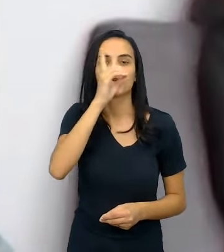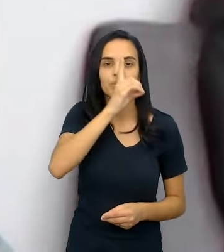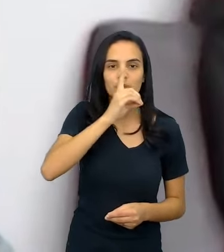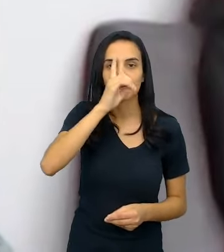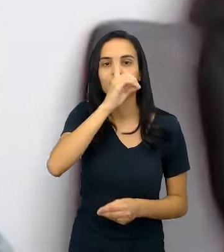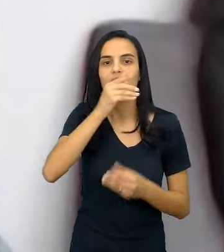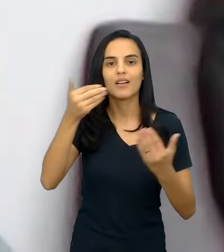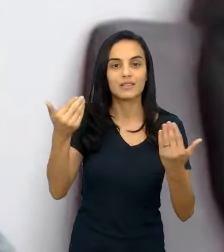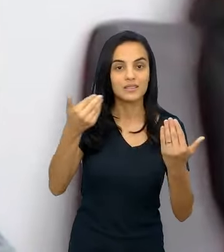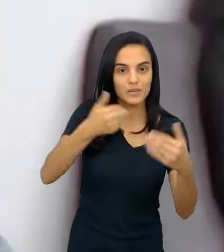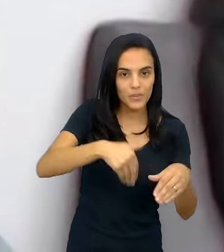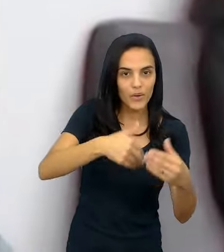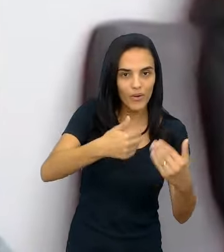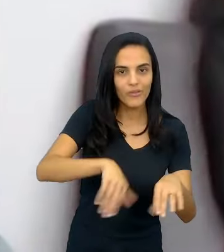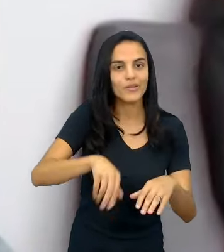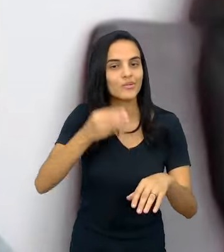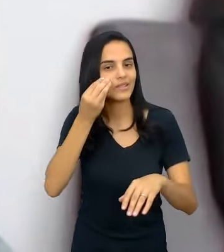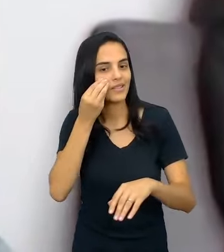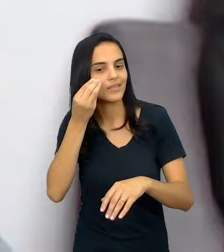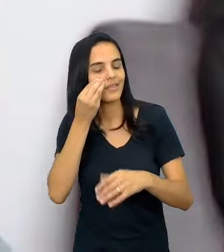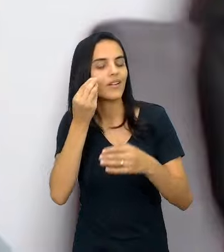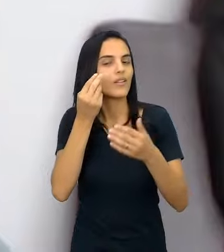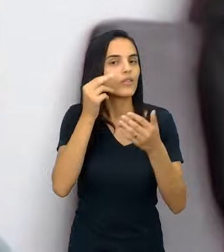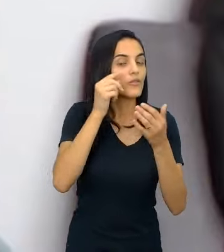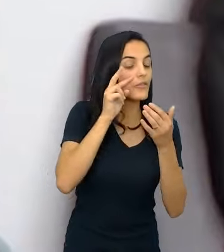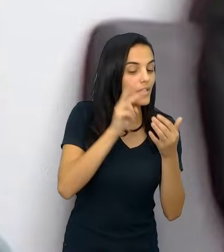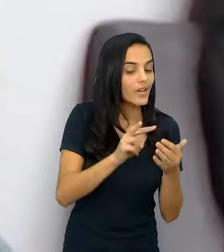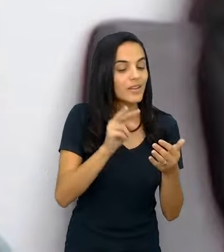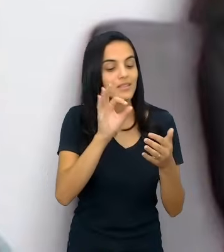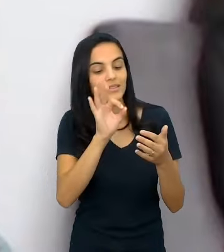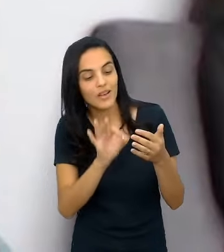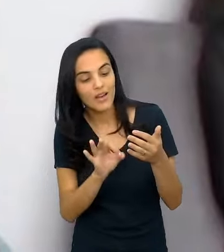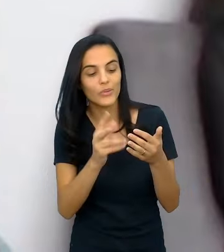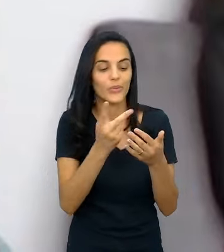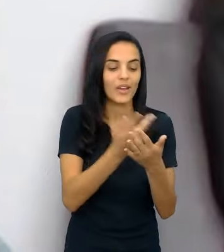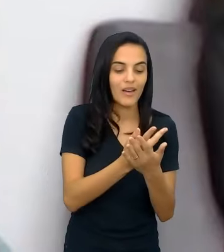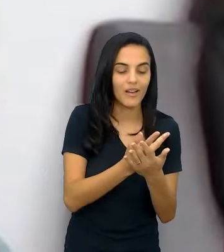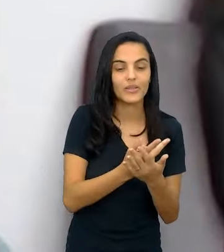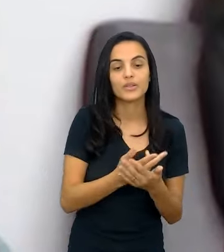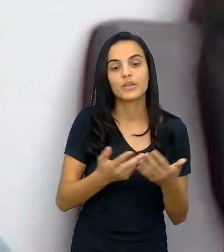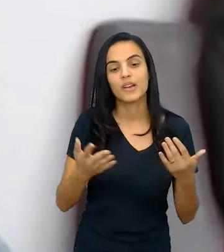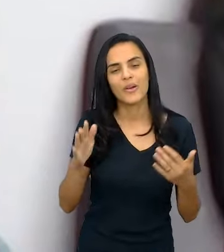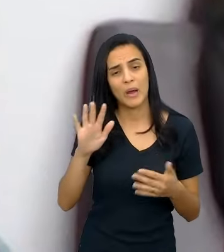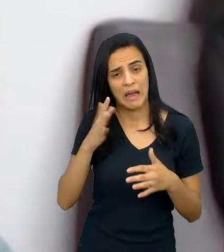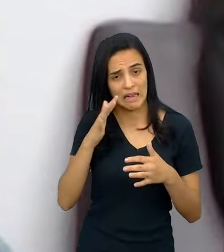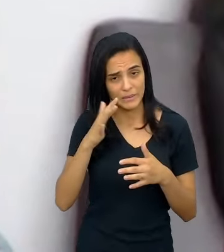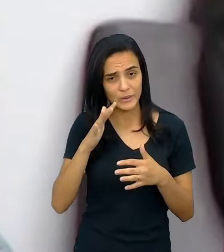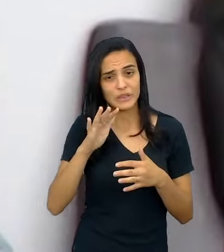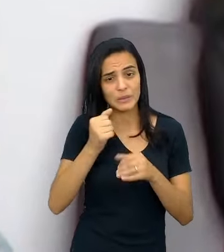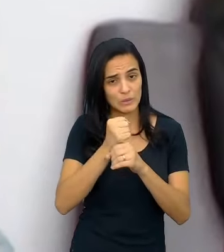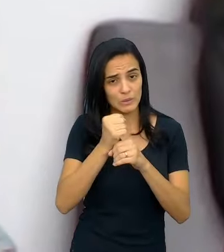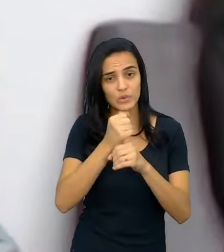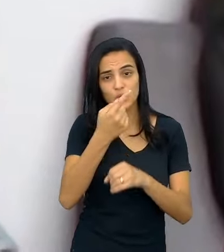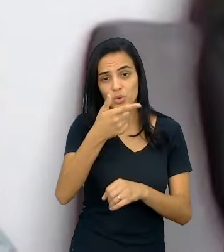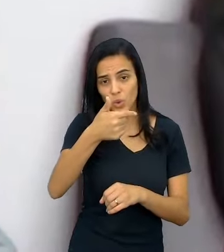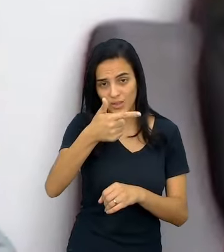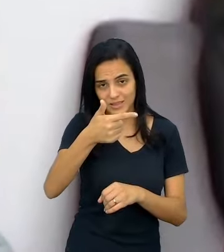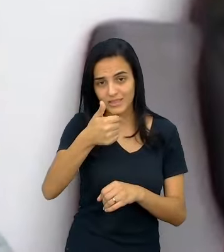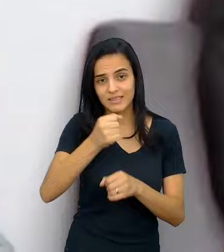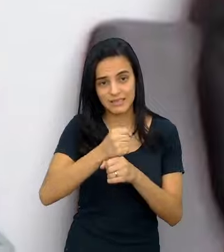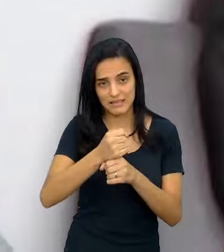provas dos meninos do ensino médio, trabalhei com ensino médio durante, eu acredito que uns 12 anos, né? E